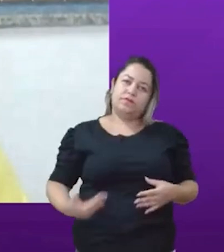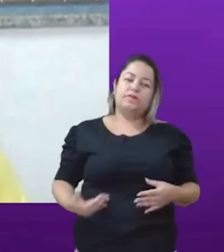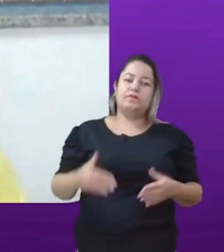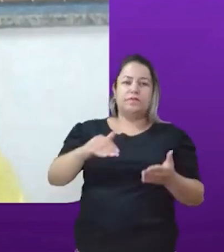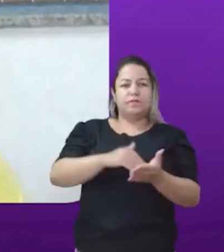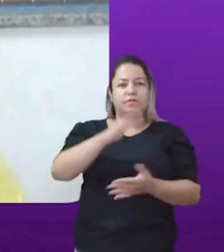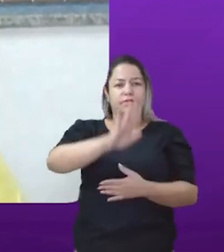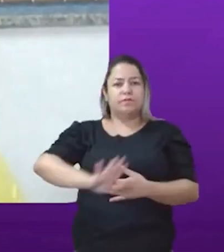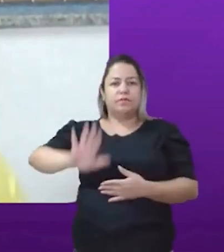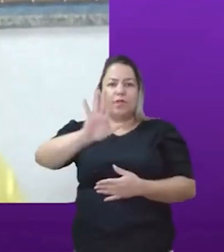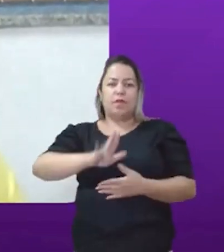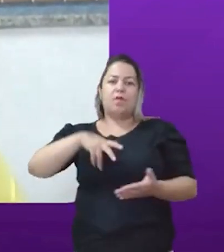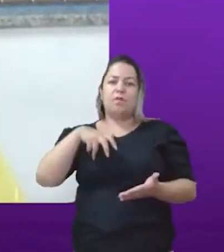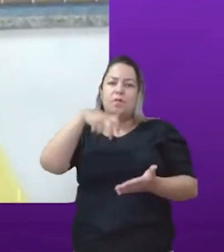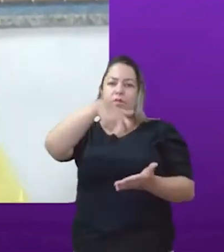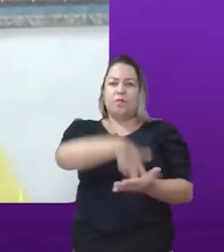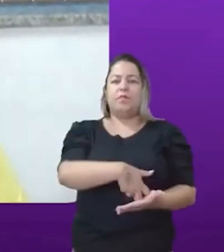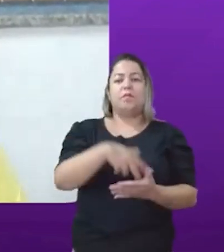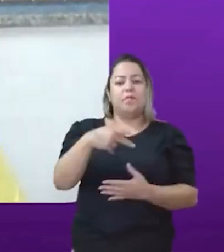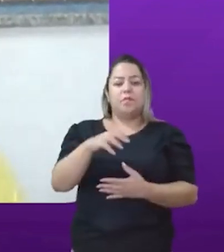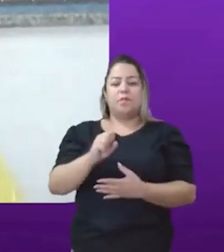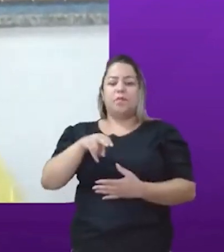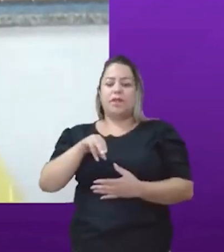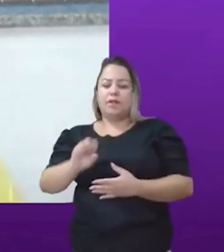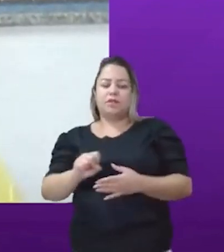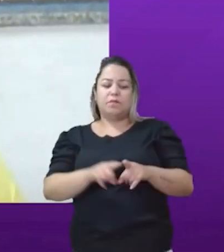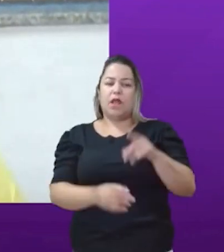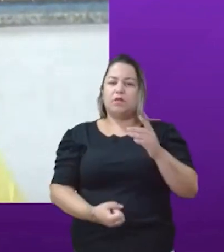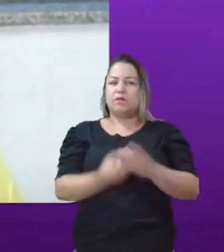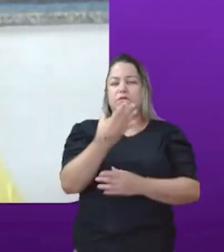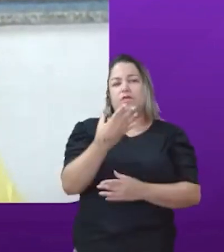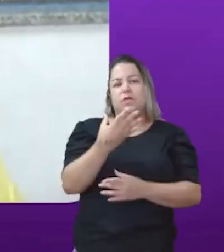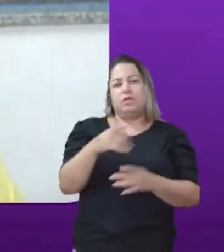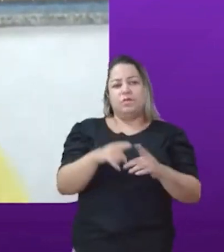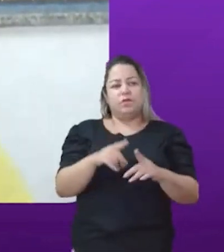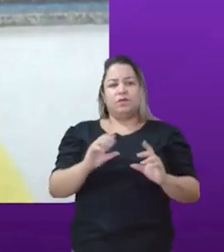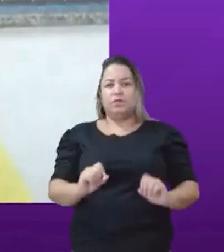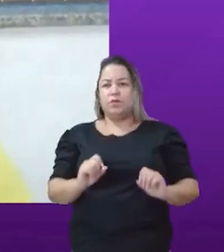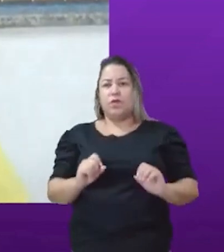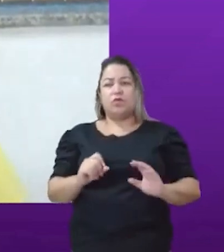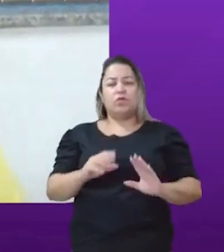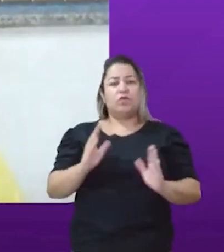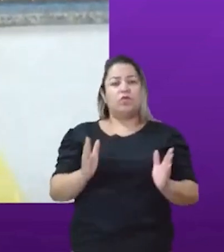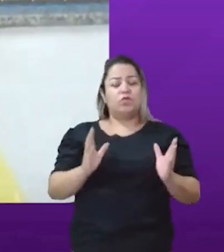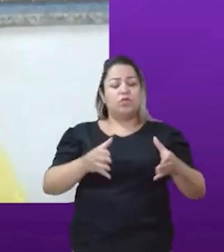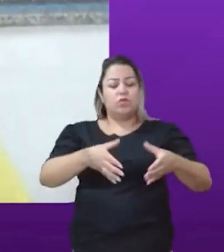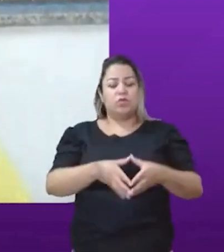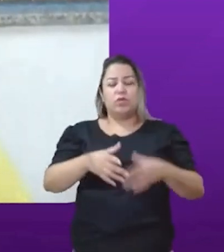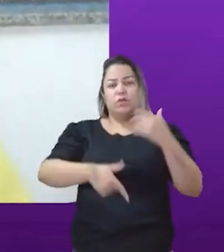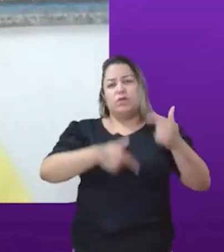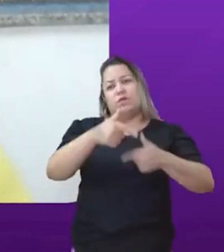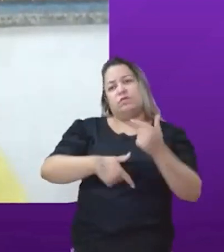Nacional de Políticas Penais, que organizou internamente a criação, por meio de portaria, de um grupo de trabalho que assumiu